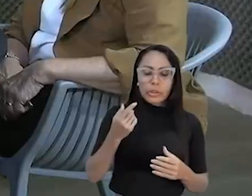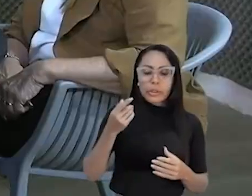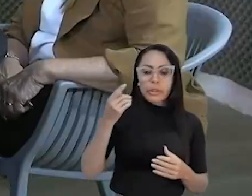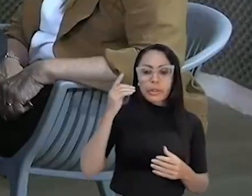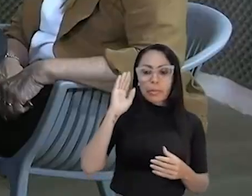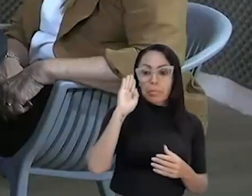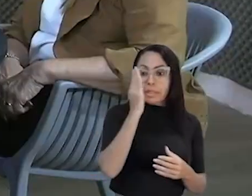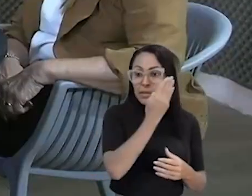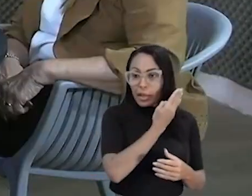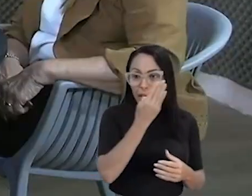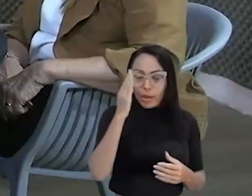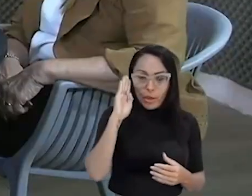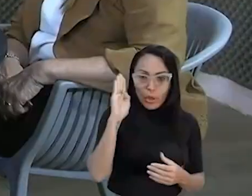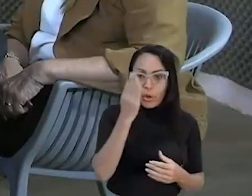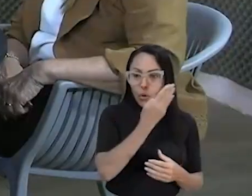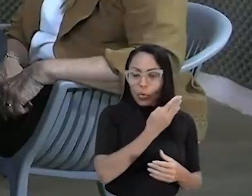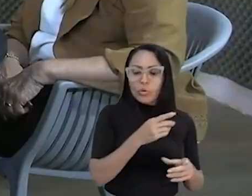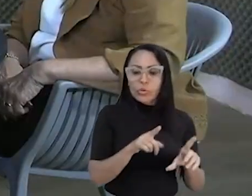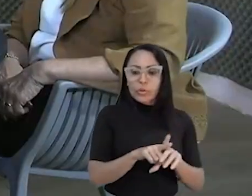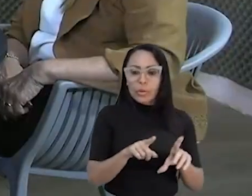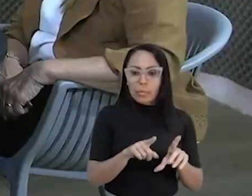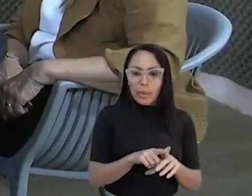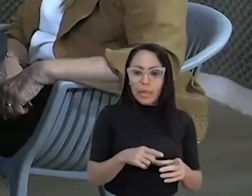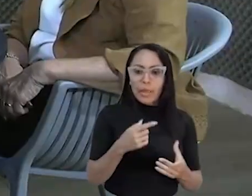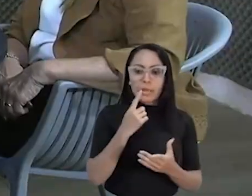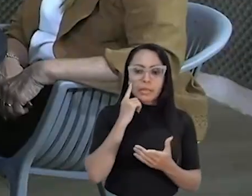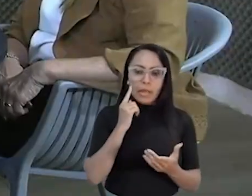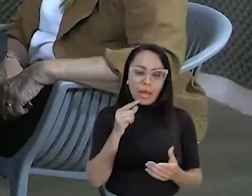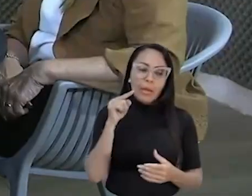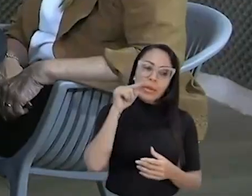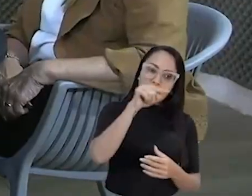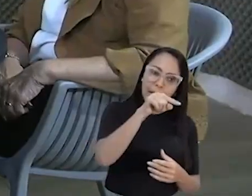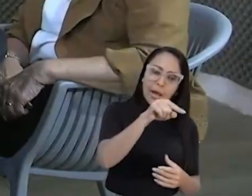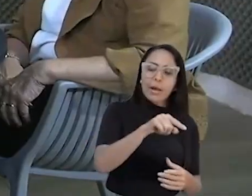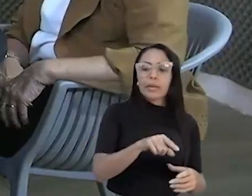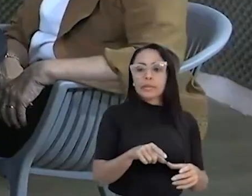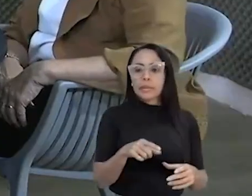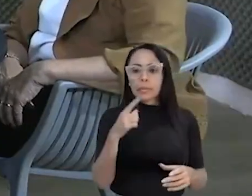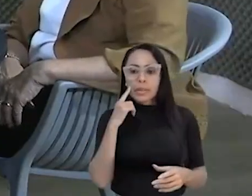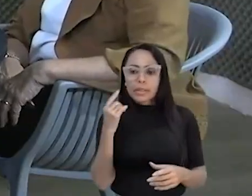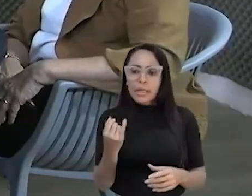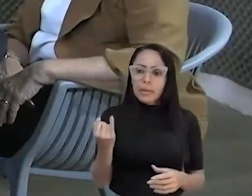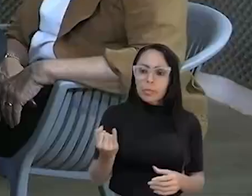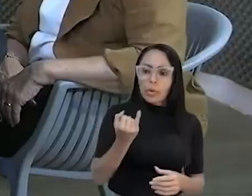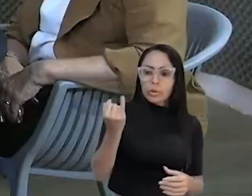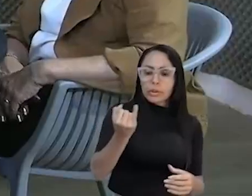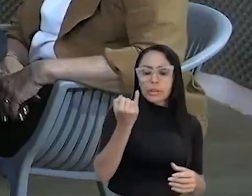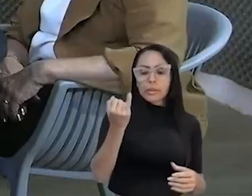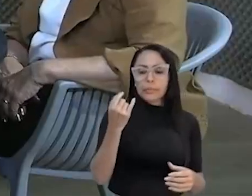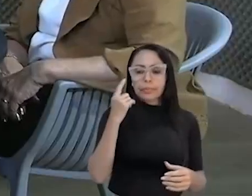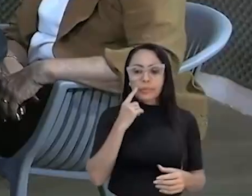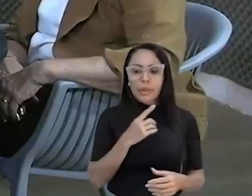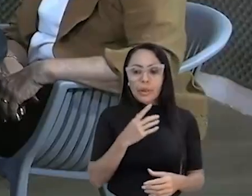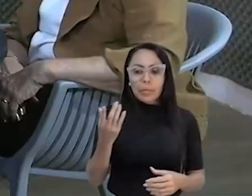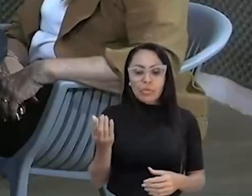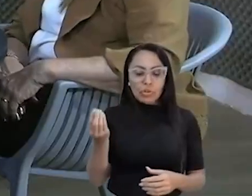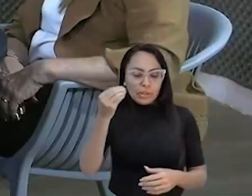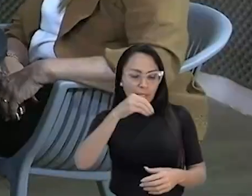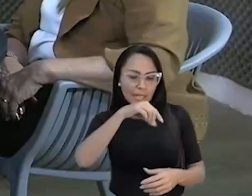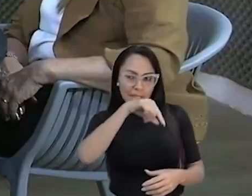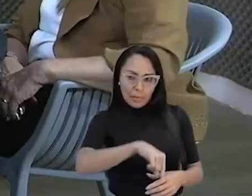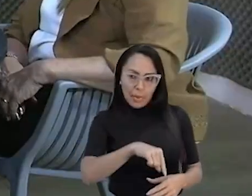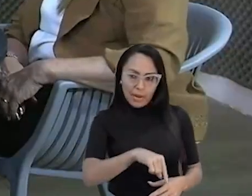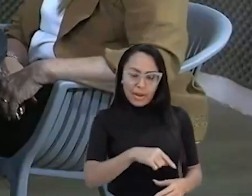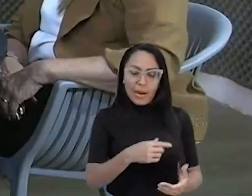Borges também, então tem várias localidades que vocês podem conhecer e que é interessante para a gente trazer